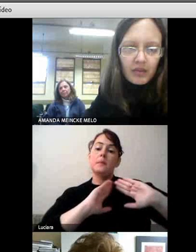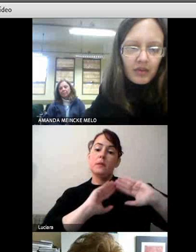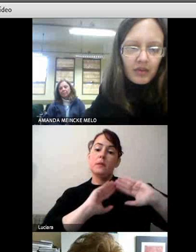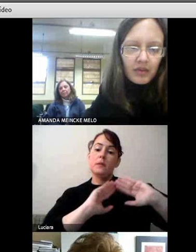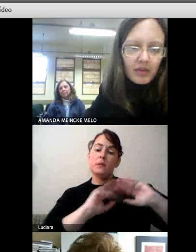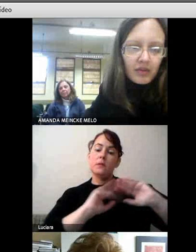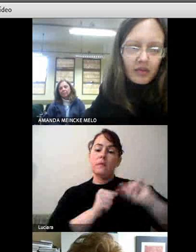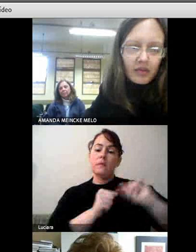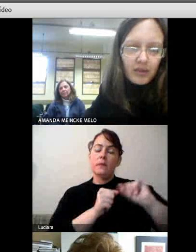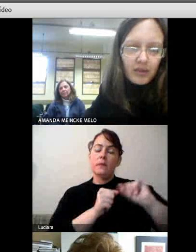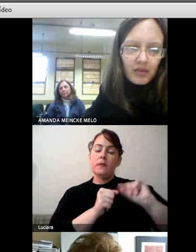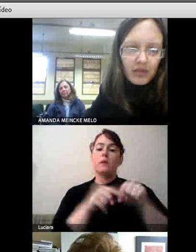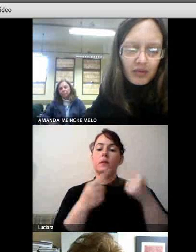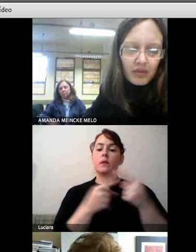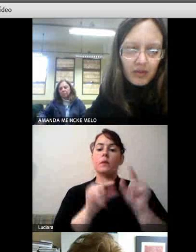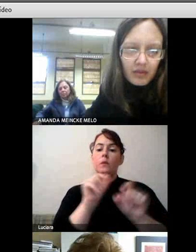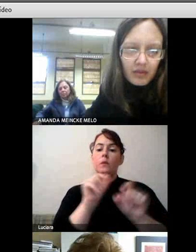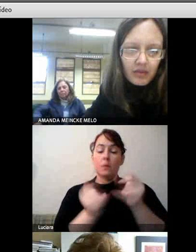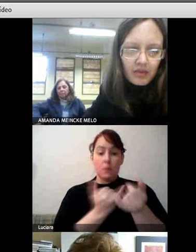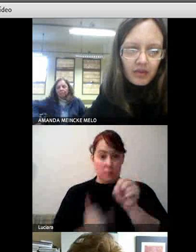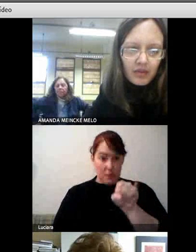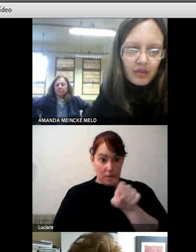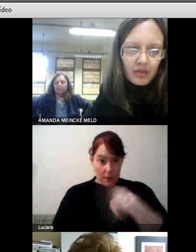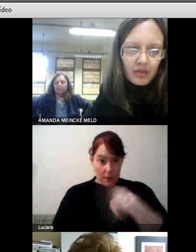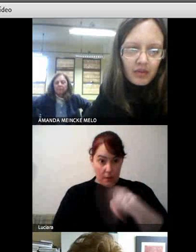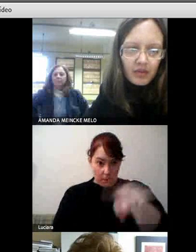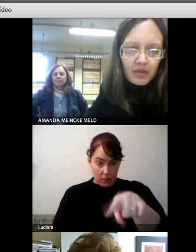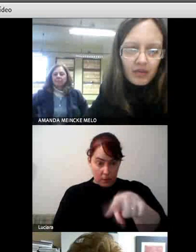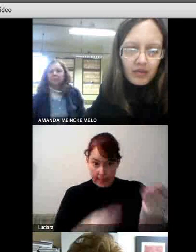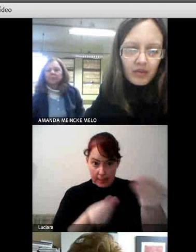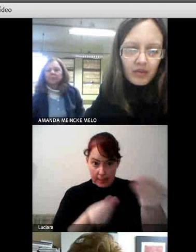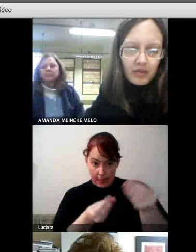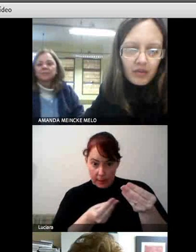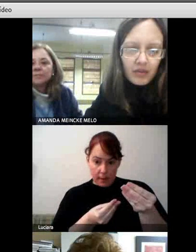professores, monitores, como no incentivo à